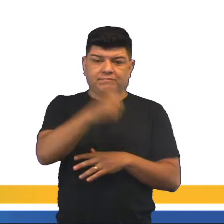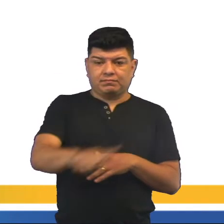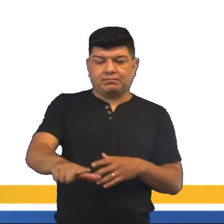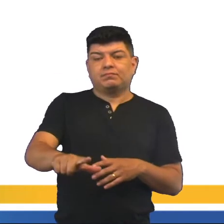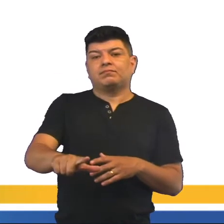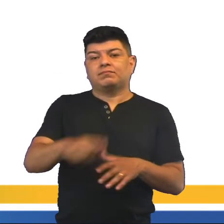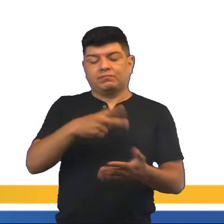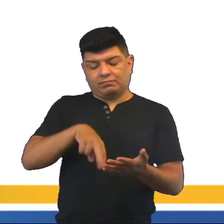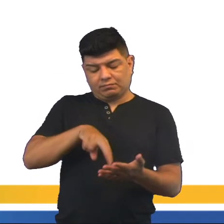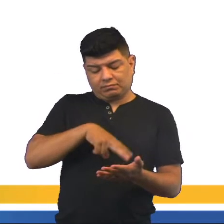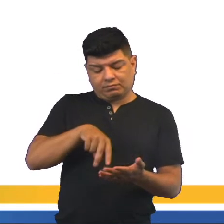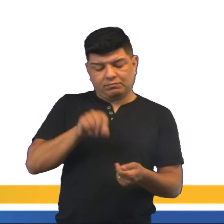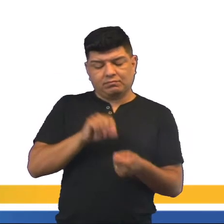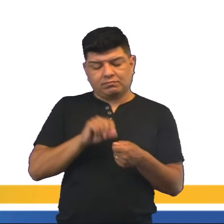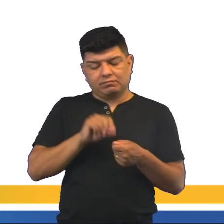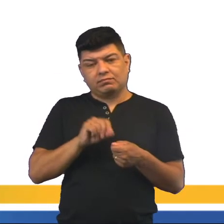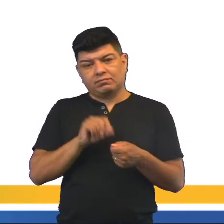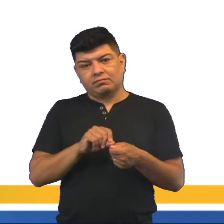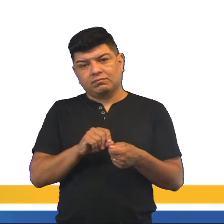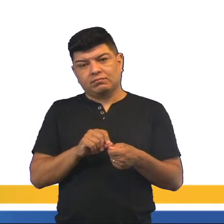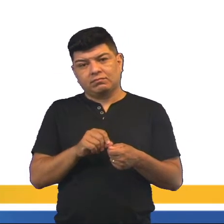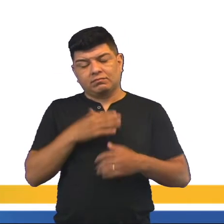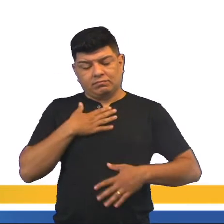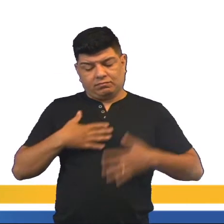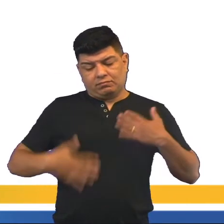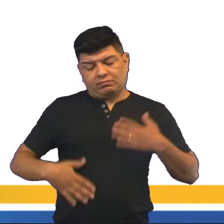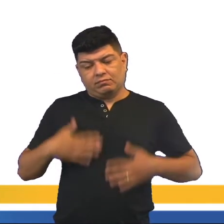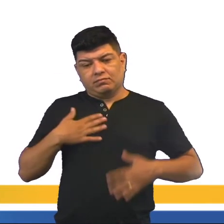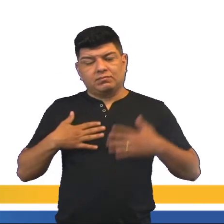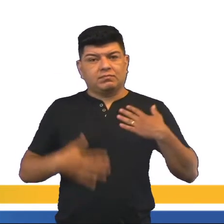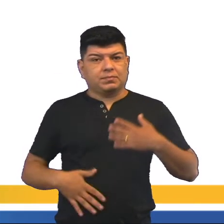reconstituir as danças realizadas por